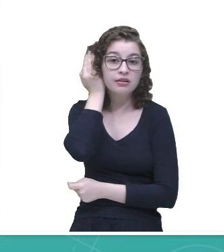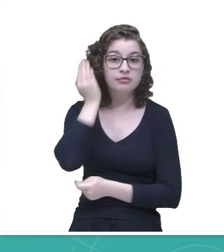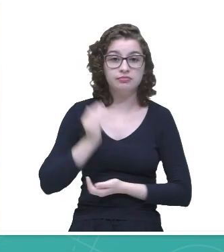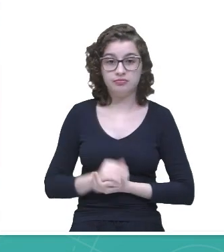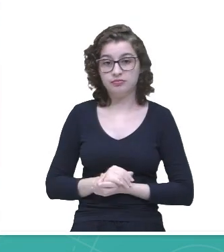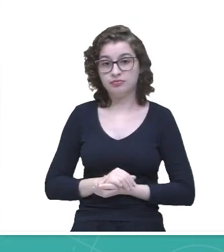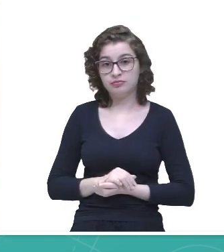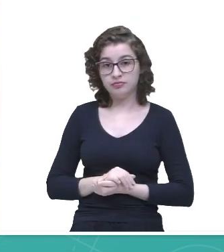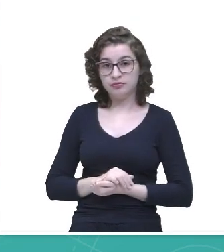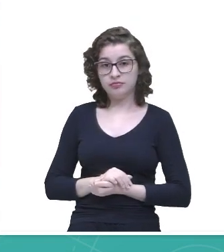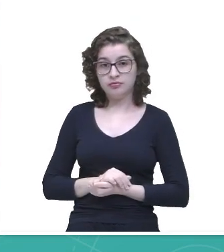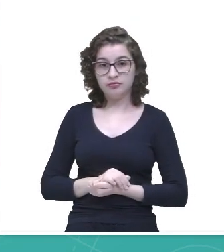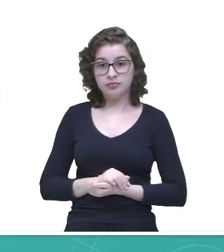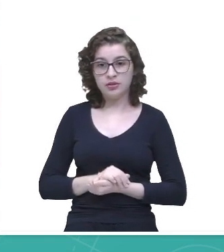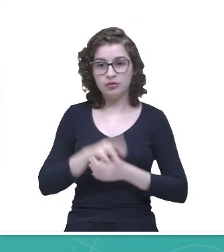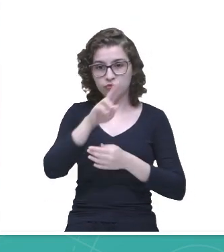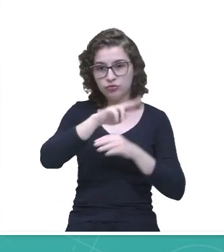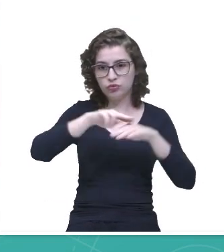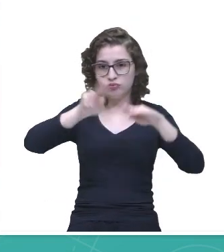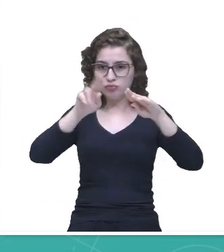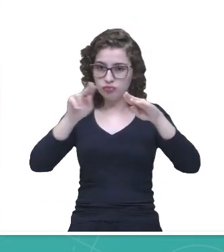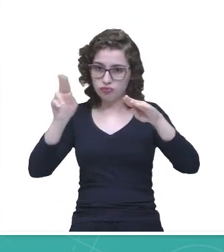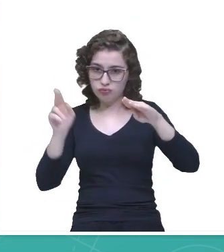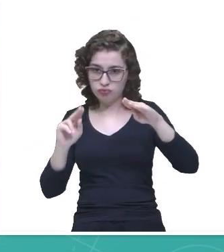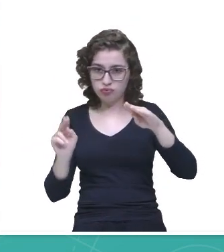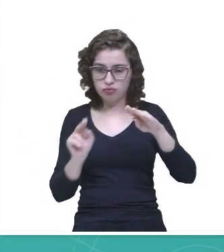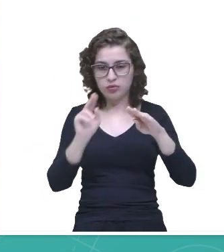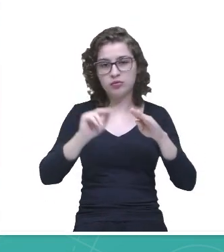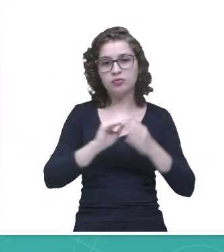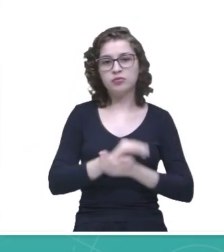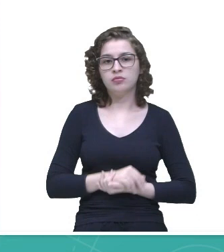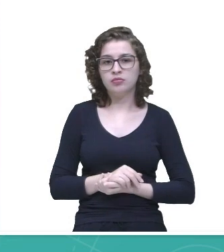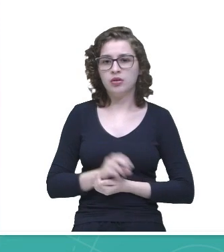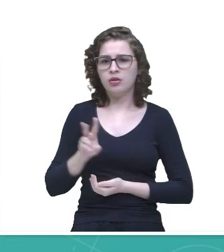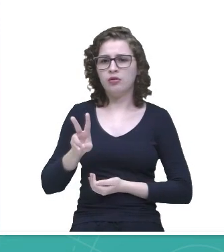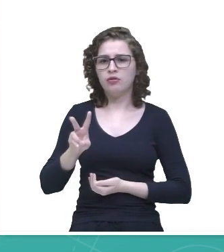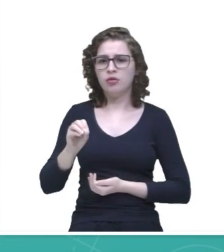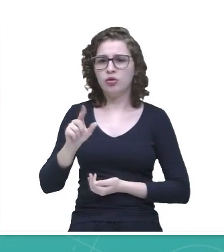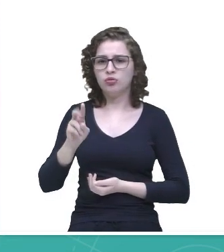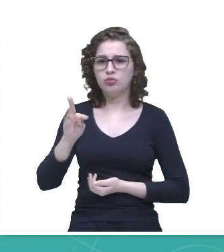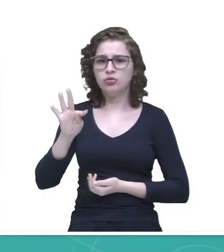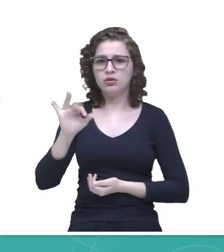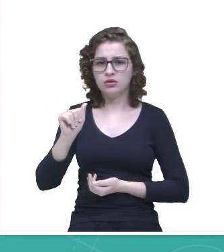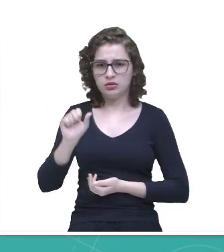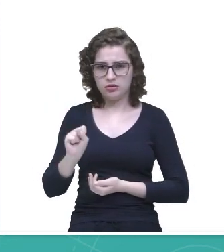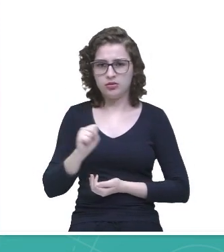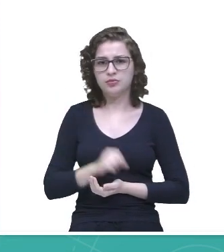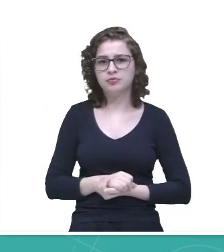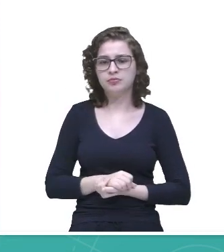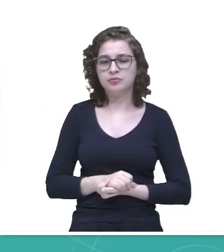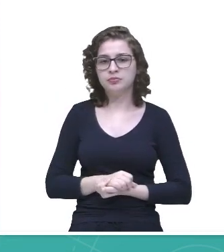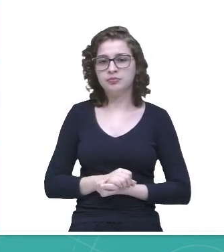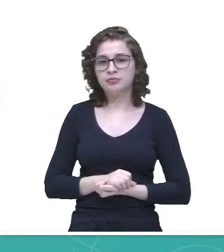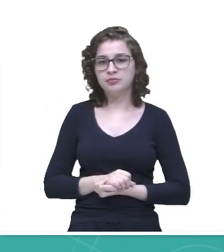com a questão... Lembra das volutas que nós trabalhamos, né? Então, volutas, as tintas pastosas, as cores, mas